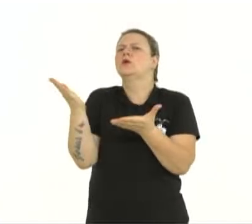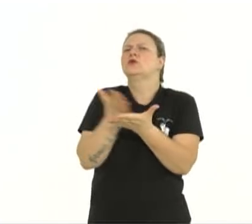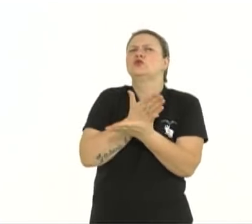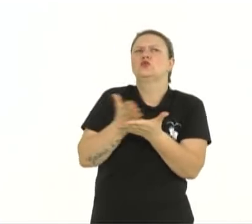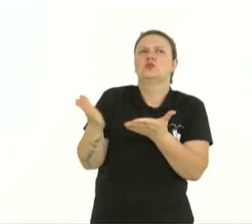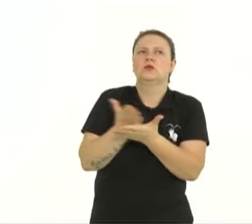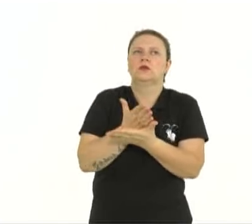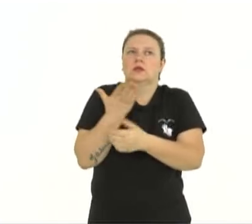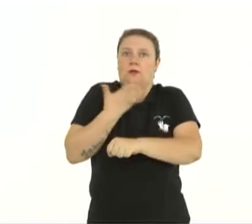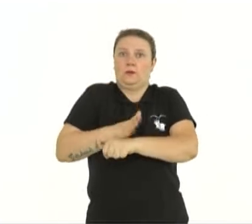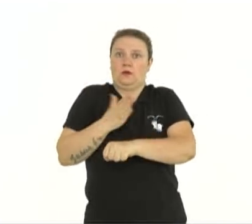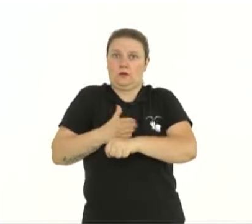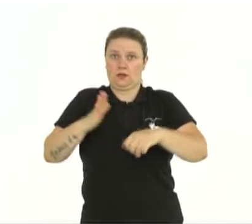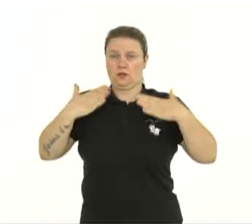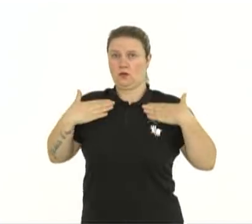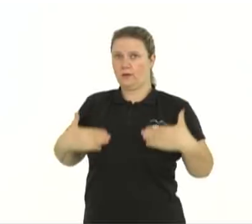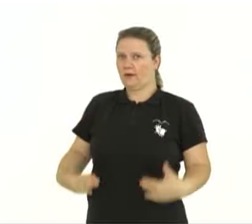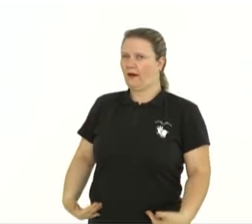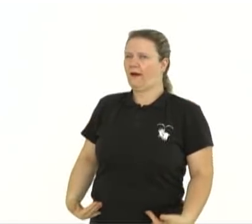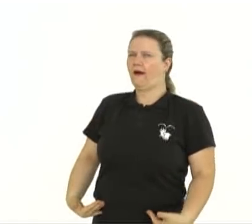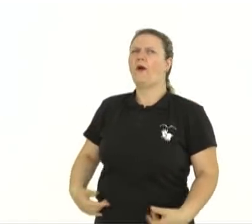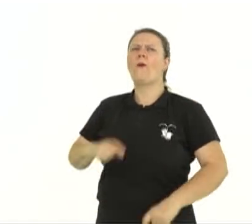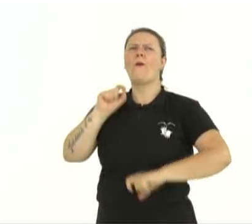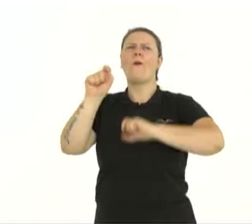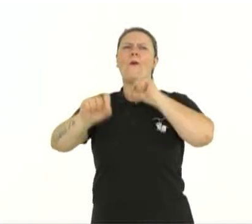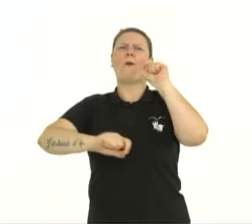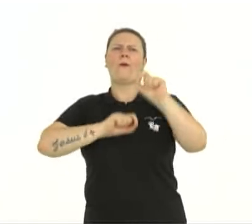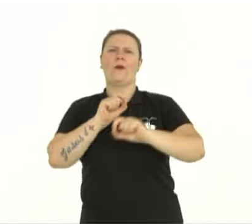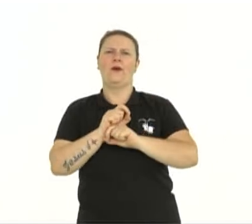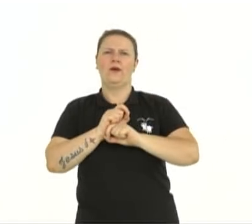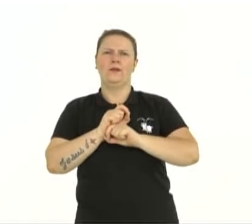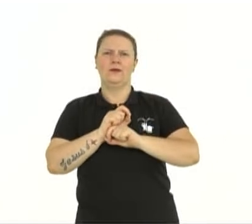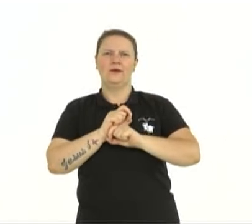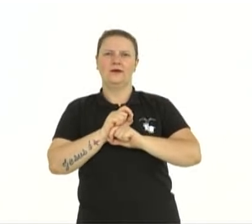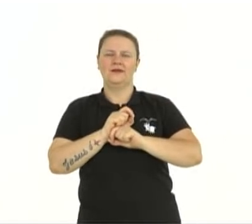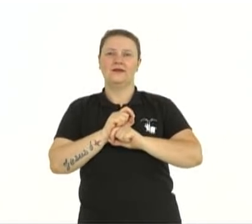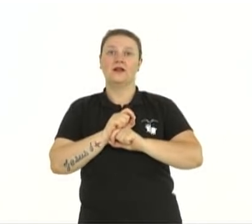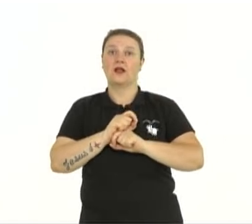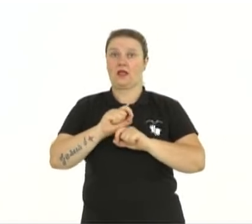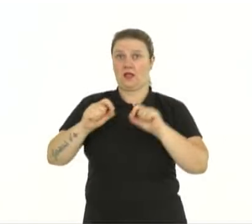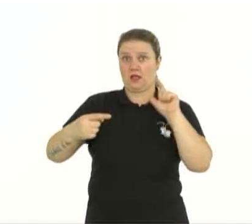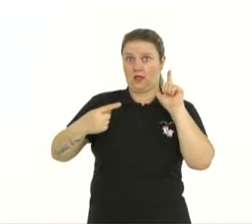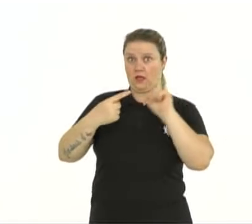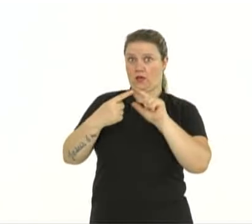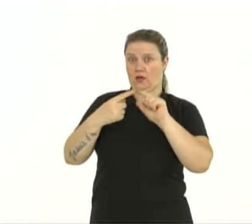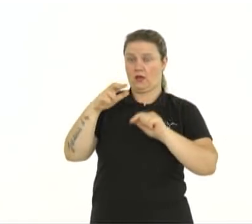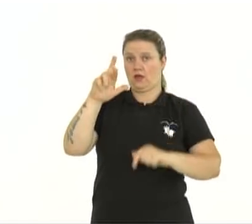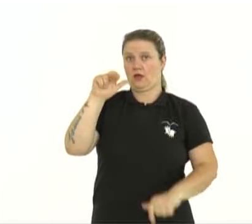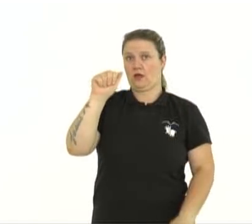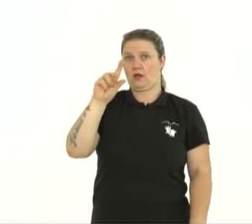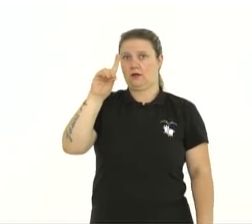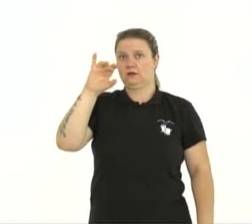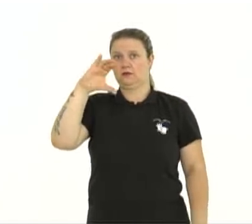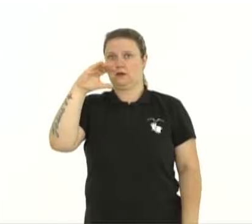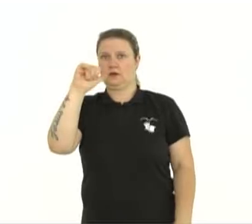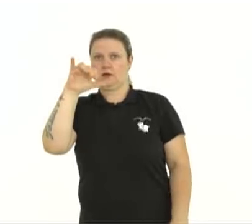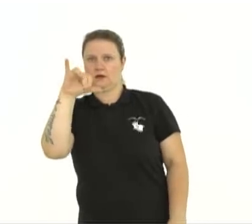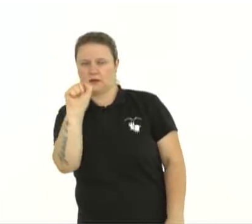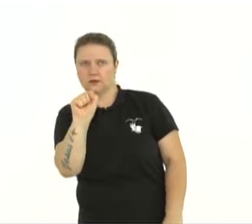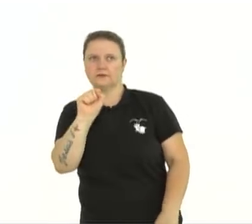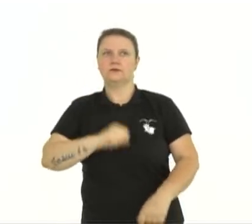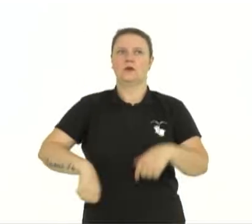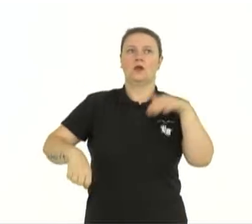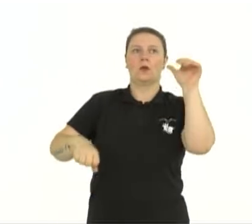práticas corporais de aventura? Tá fácil essa. Letra A, radicais e não radicais. Letra